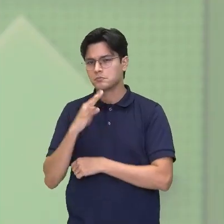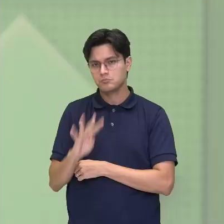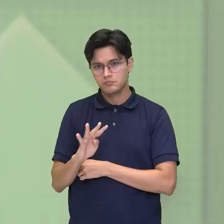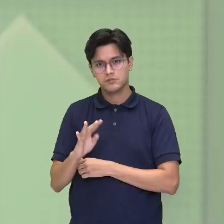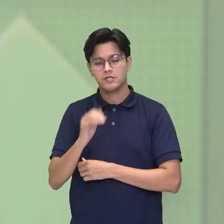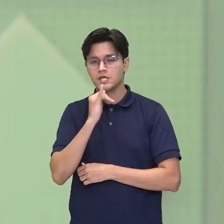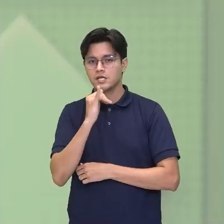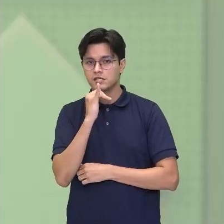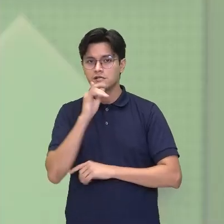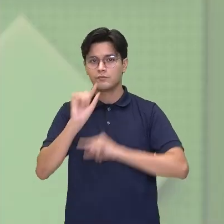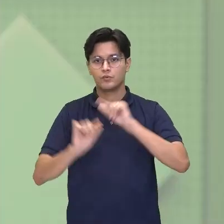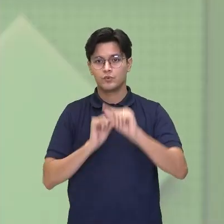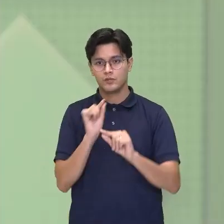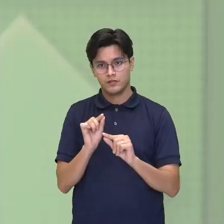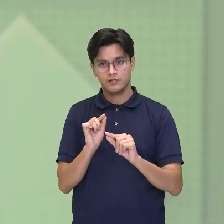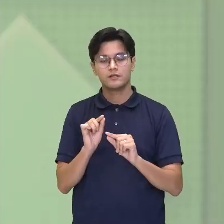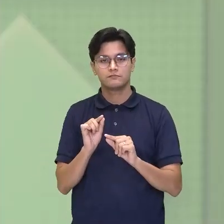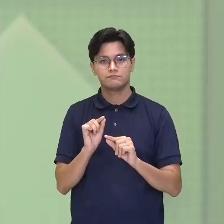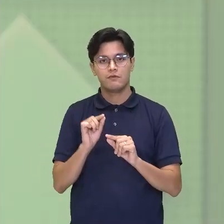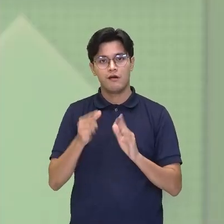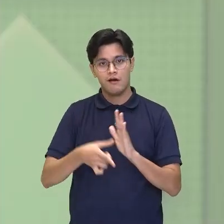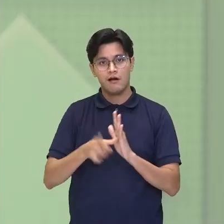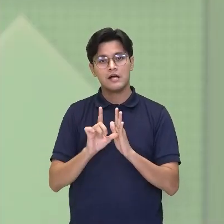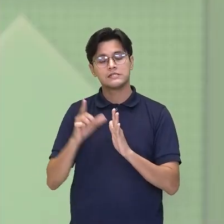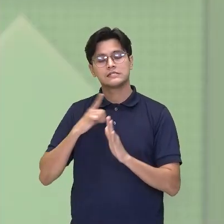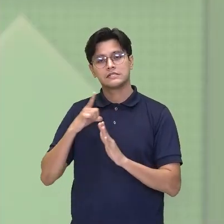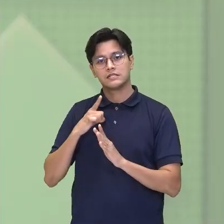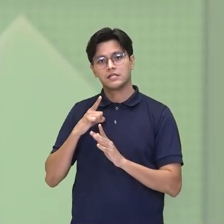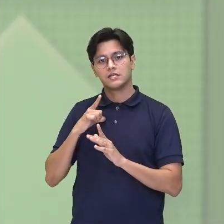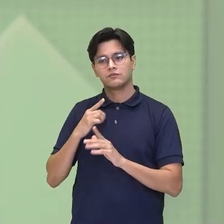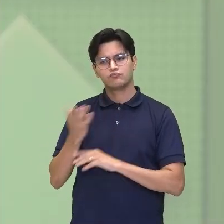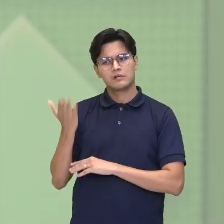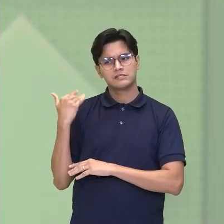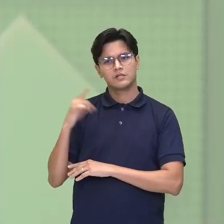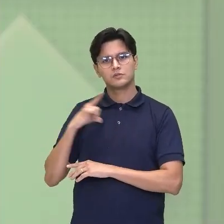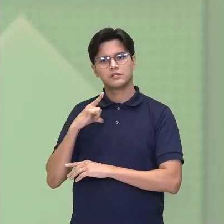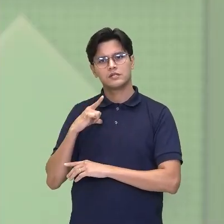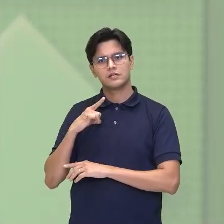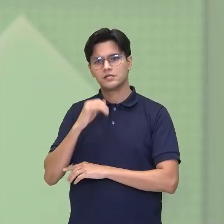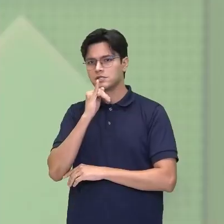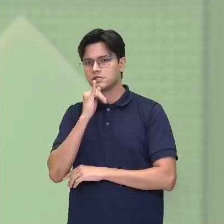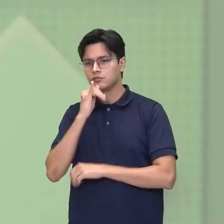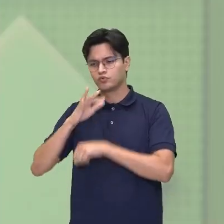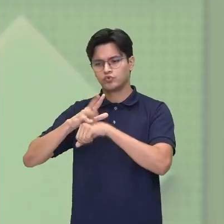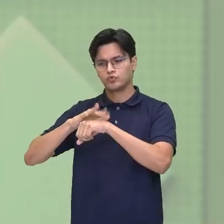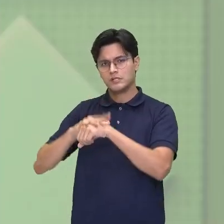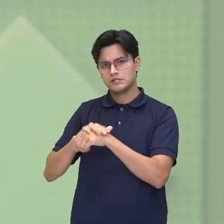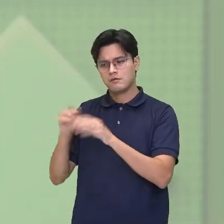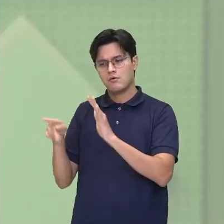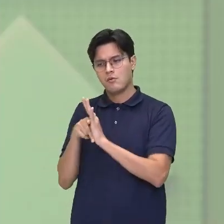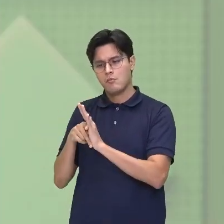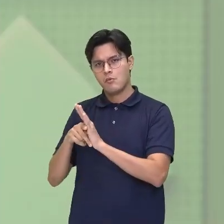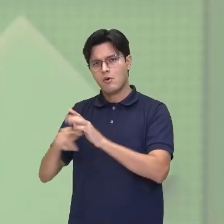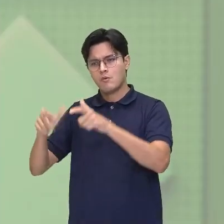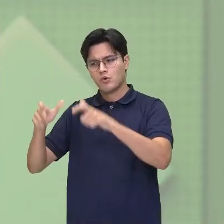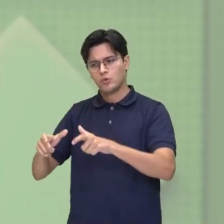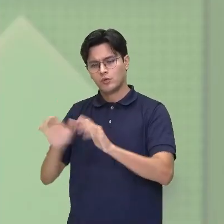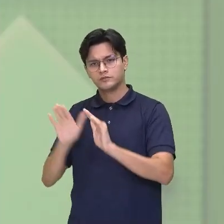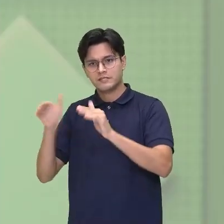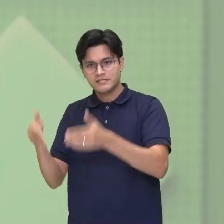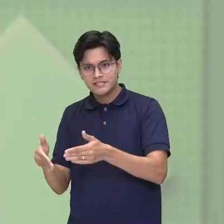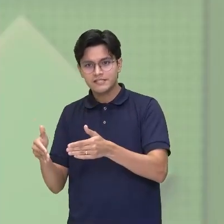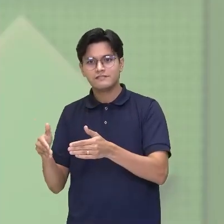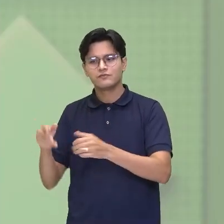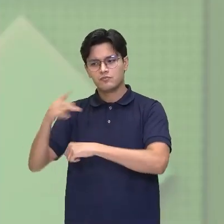país, elas chegaram a outros países justamente por essa globalização, né? Por esse trânsito entre continentes